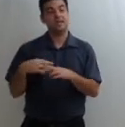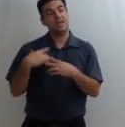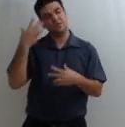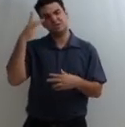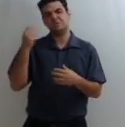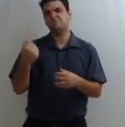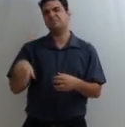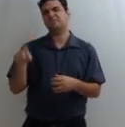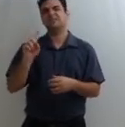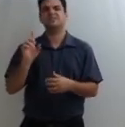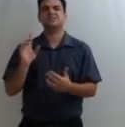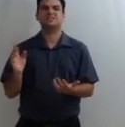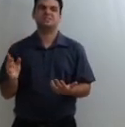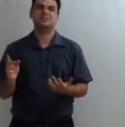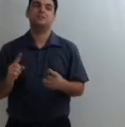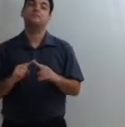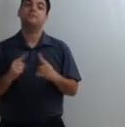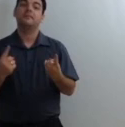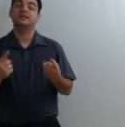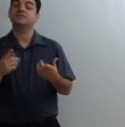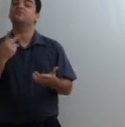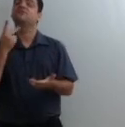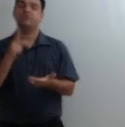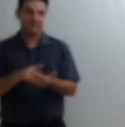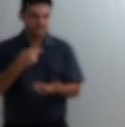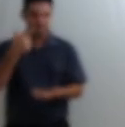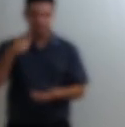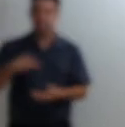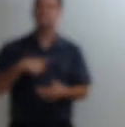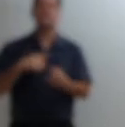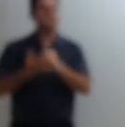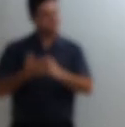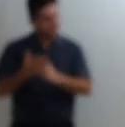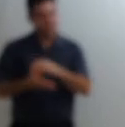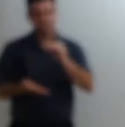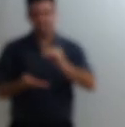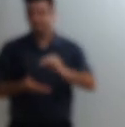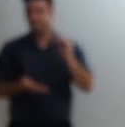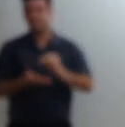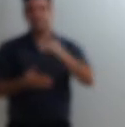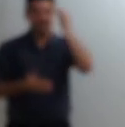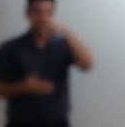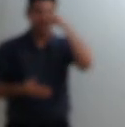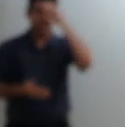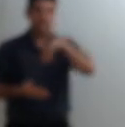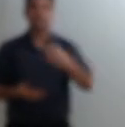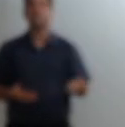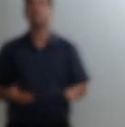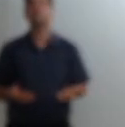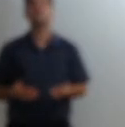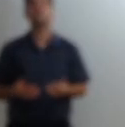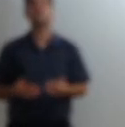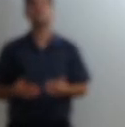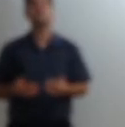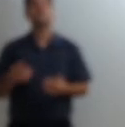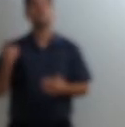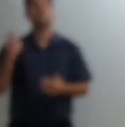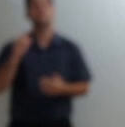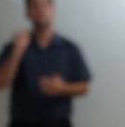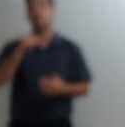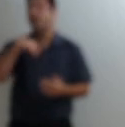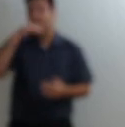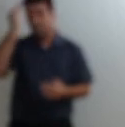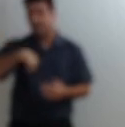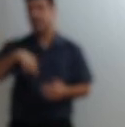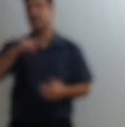novamente, é bom frisar, ausência absoluta de fundamentação. Não é que seja pobre de fundamentação, seja de